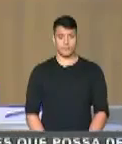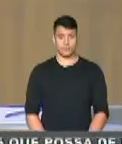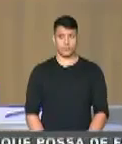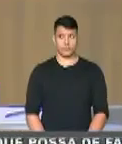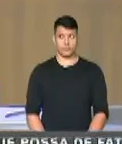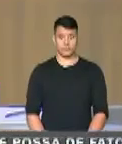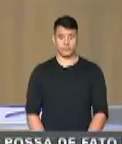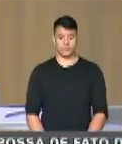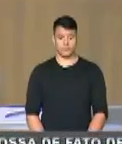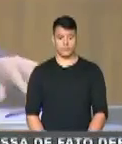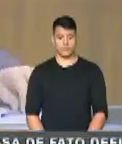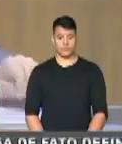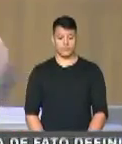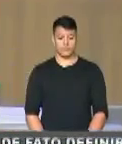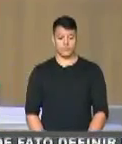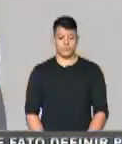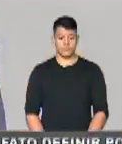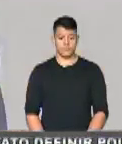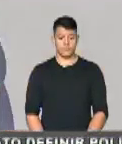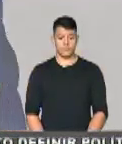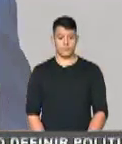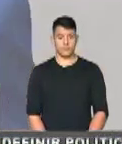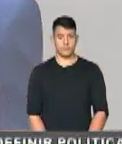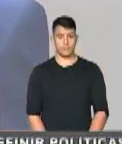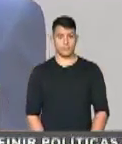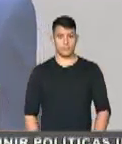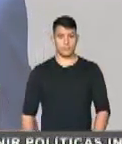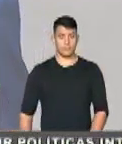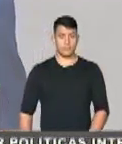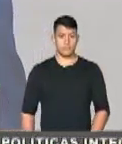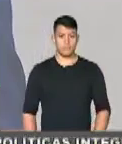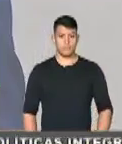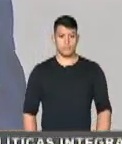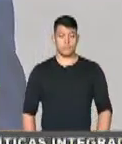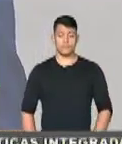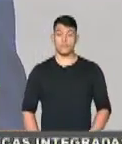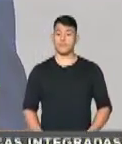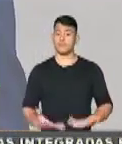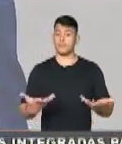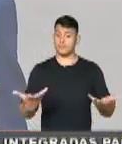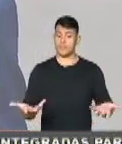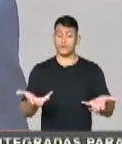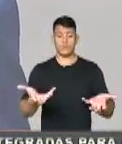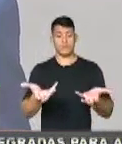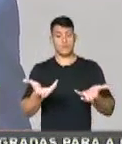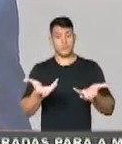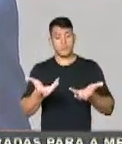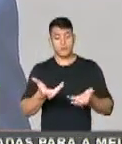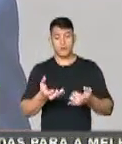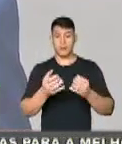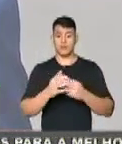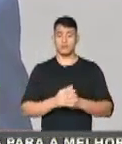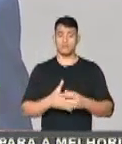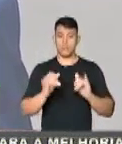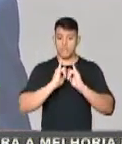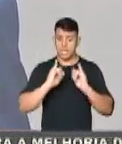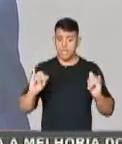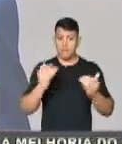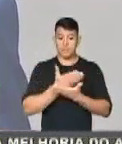Senhor presidente, agradeço muito a deferência de Vossa Excelência, apenas para registrar que hoje, nessa